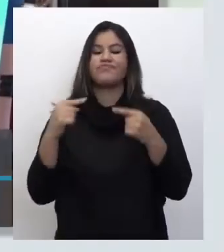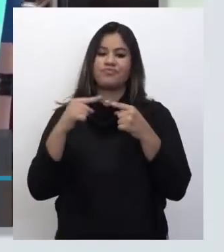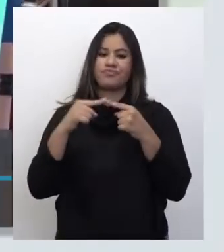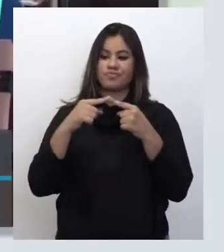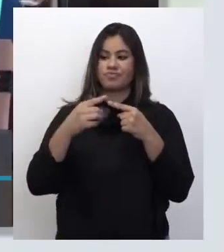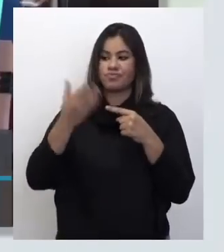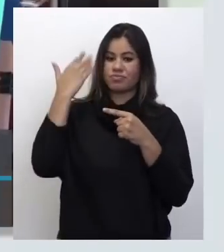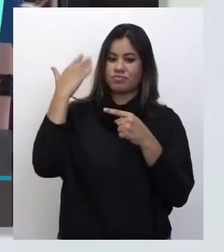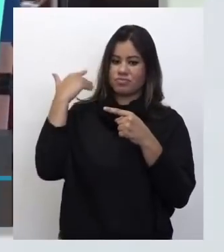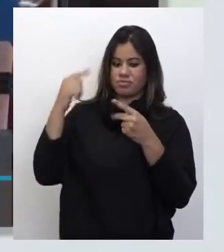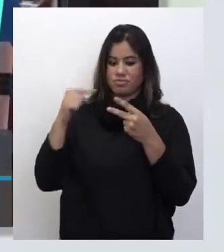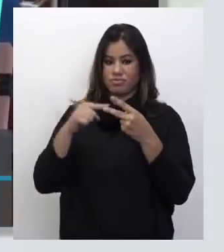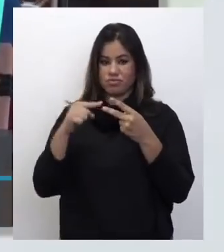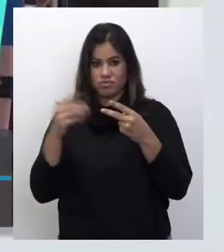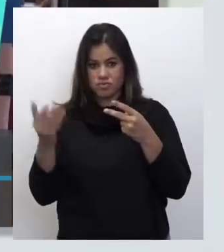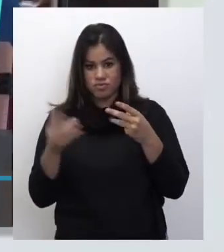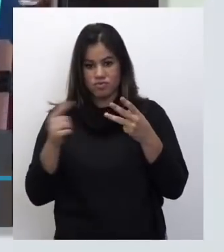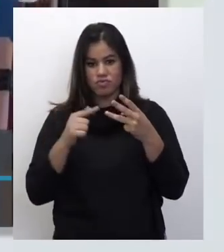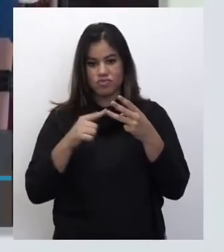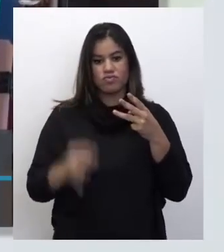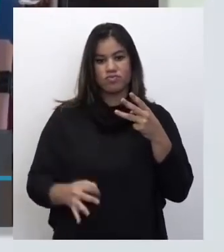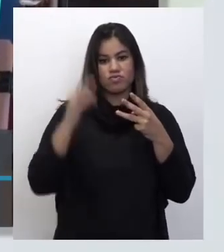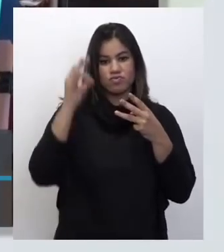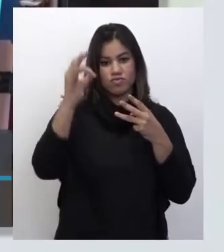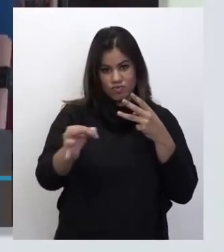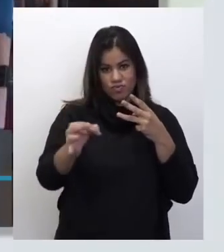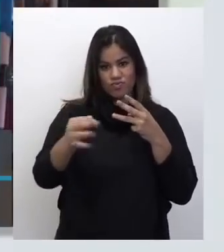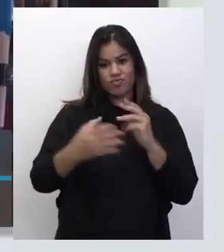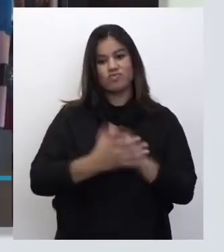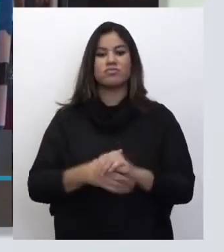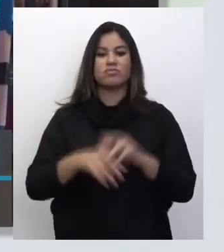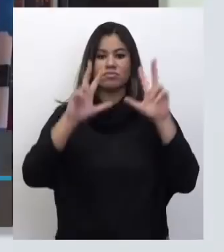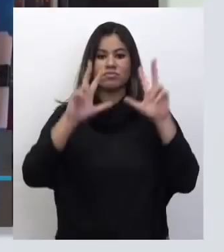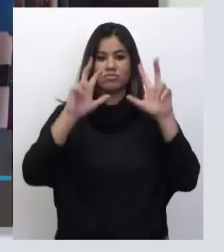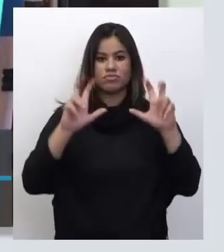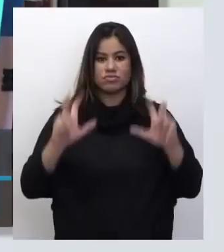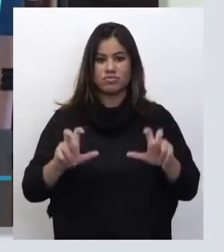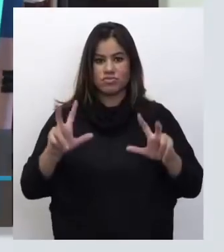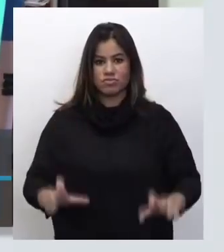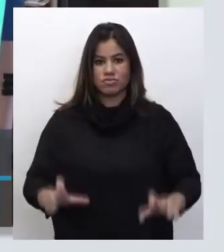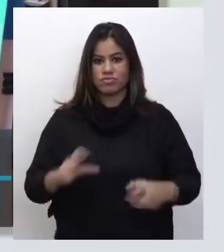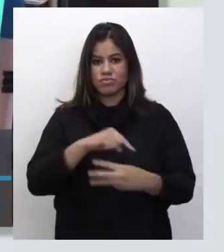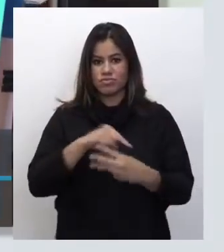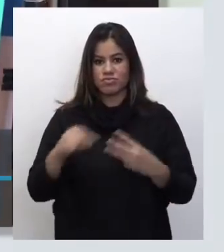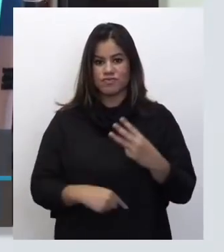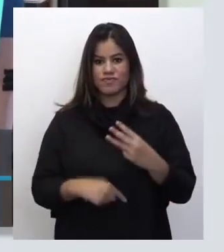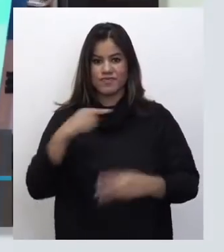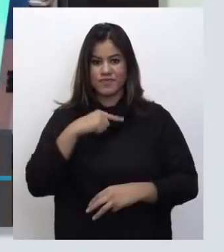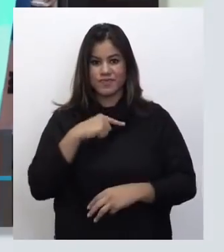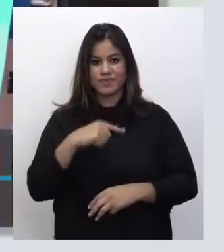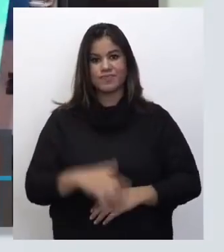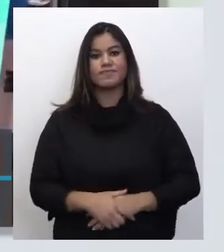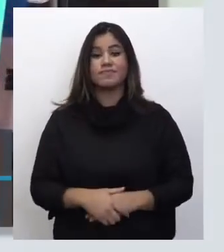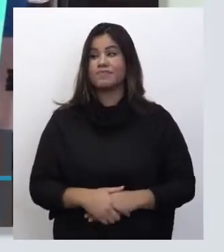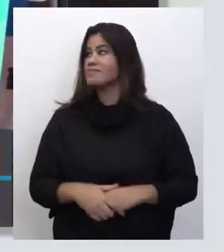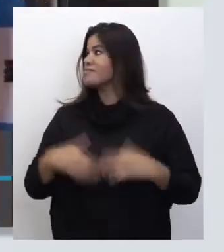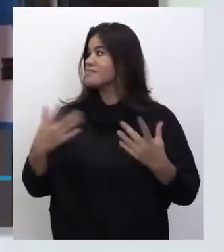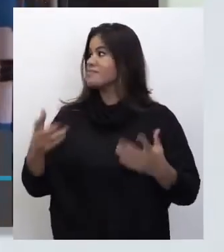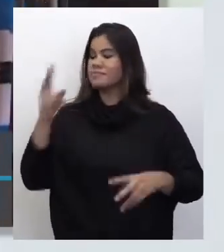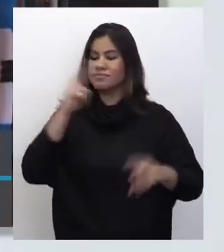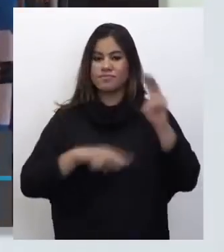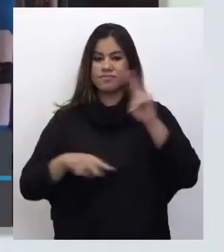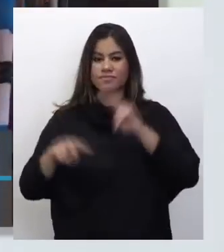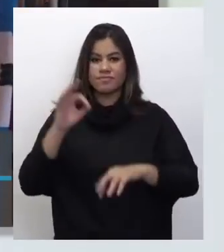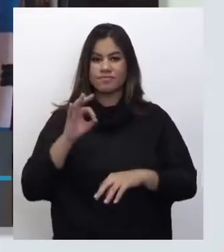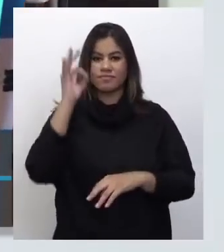Então coloquei o título de volta ao passado, aqui e agora e olhando para o futuro. Esse daqui eu não mexi